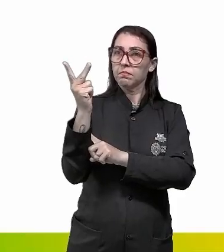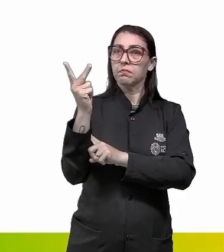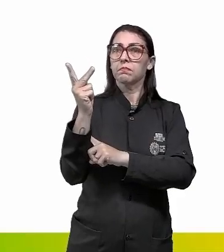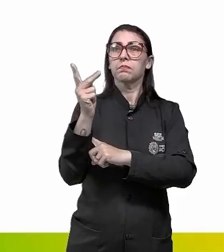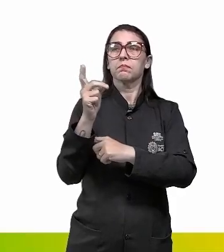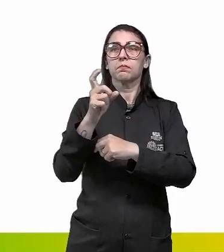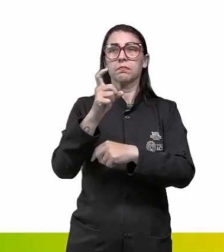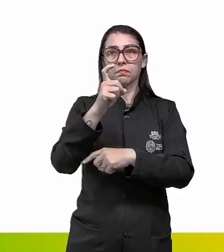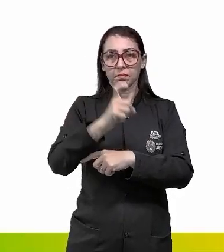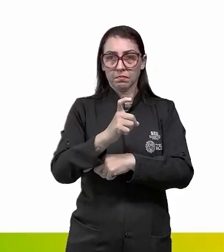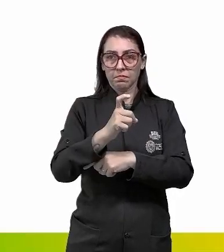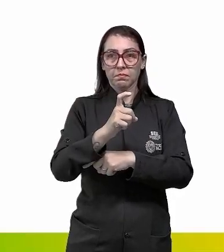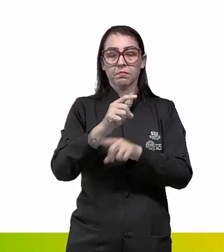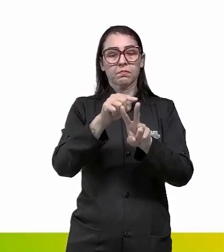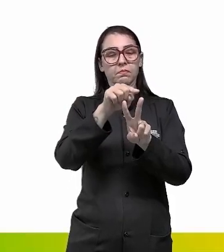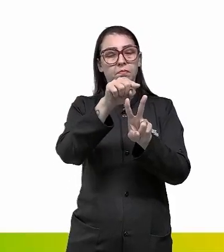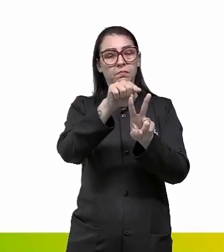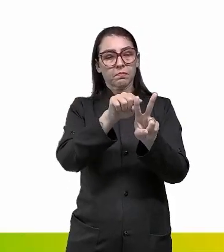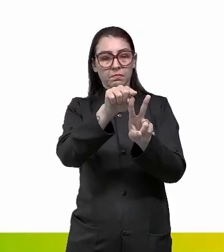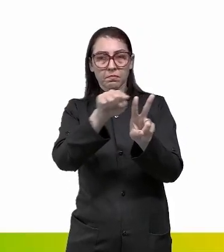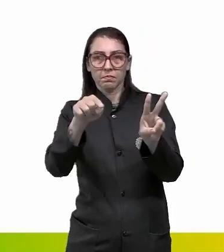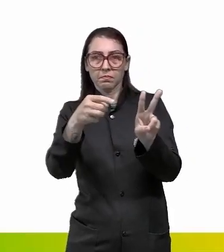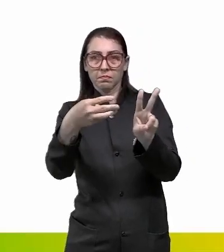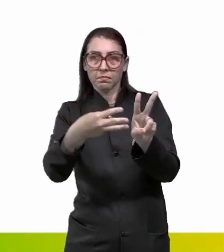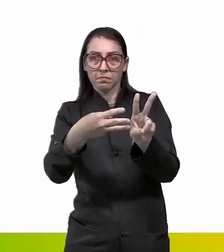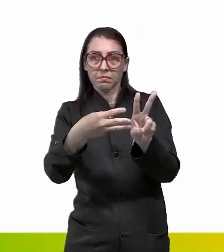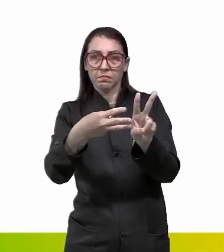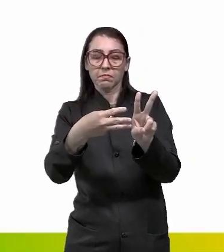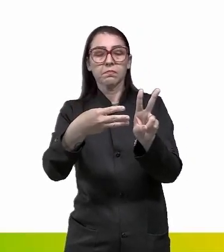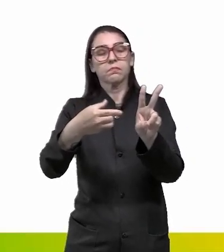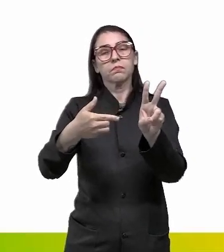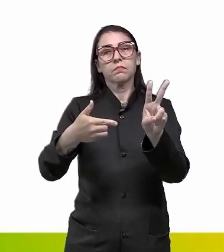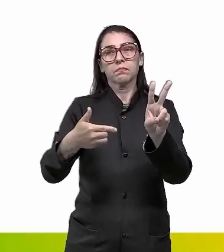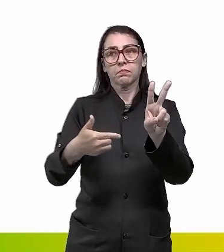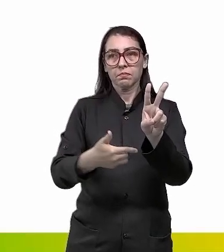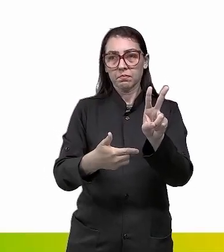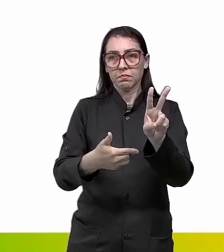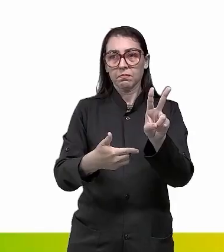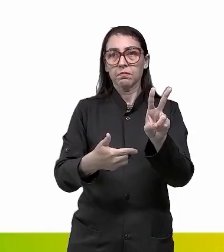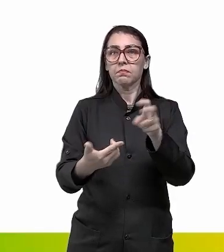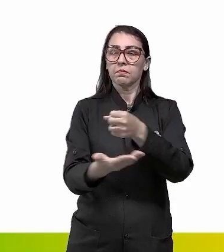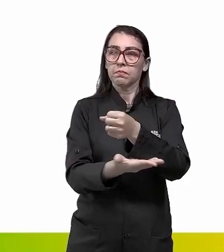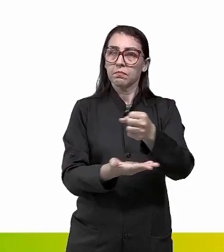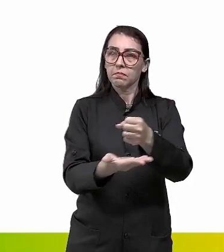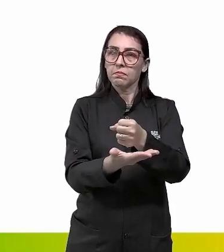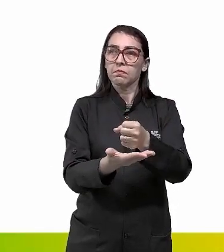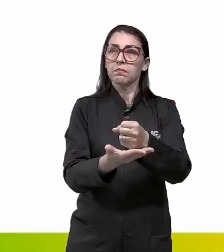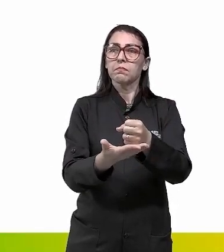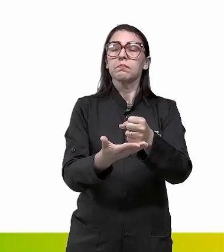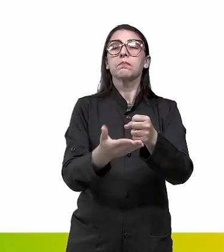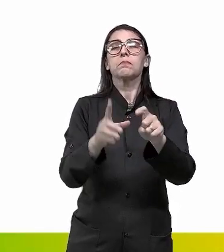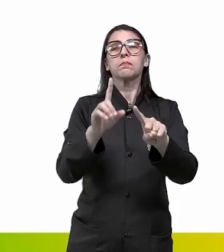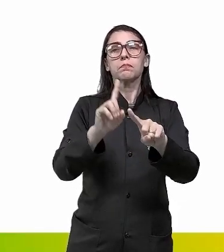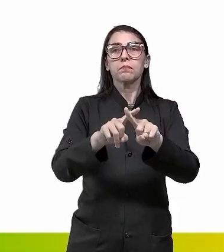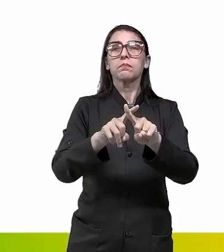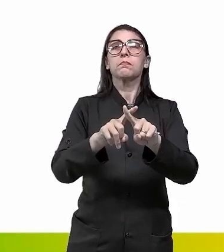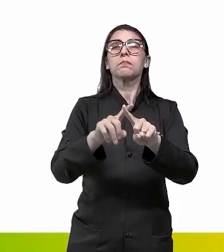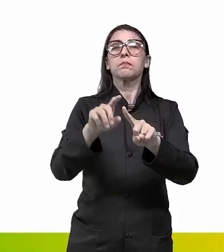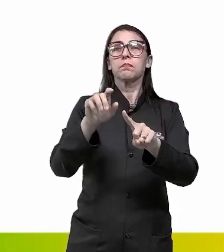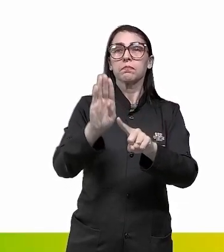x raiz de 3 sobre 2. Aí você calcula base vezes altura dividido para 2 e você obtém